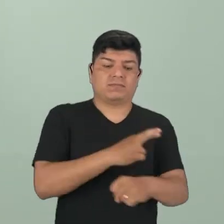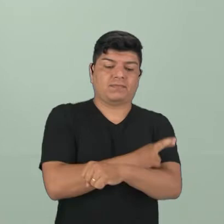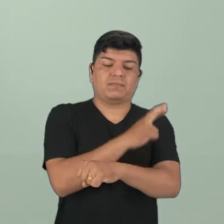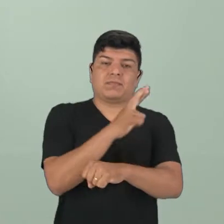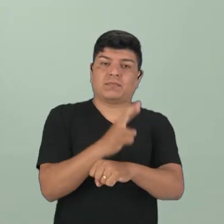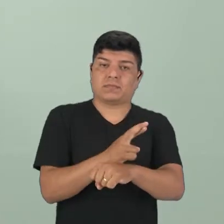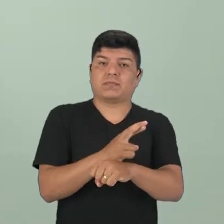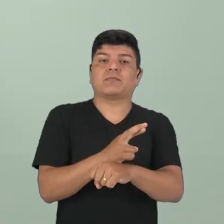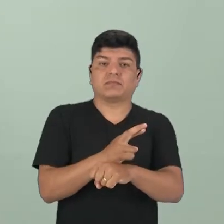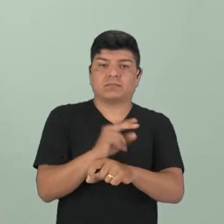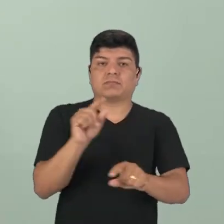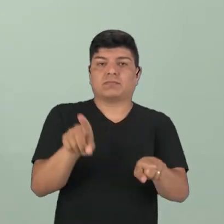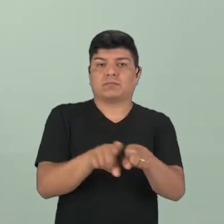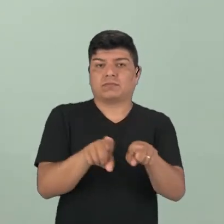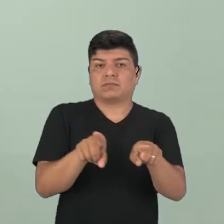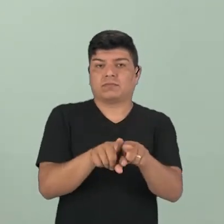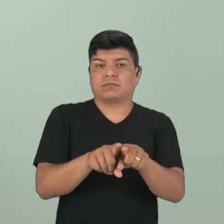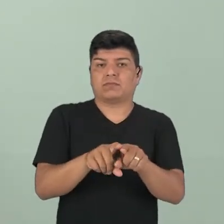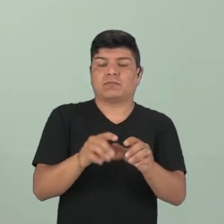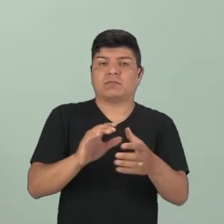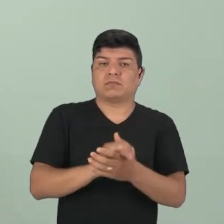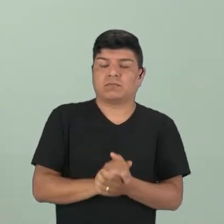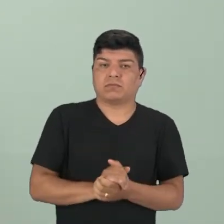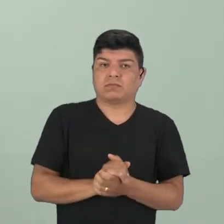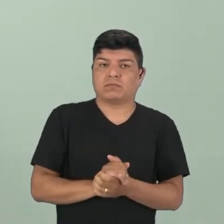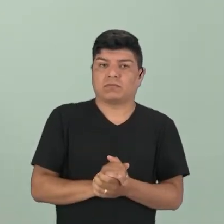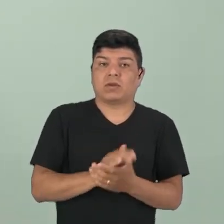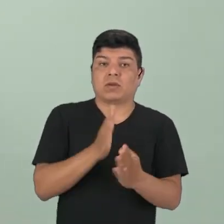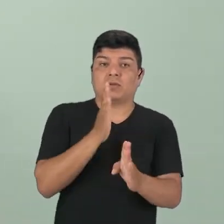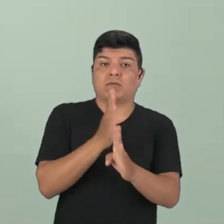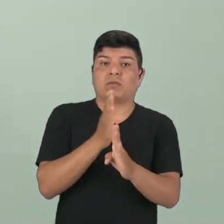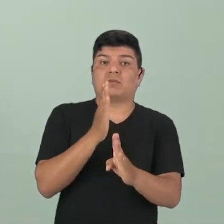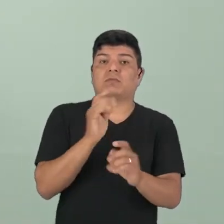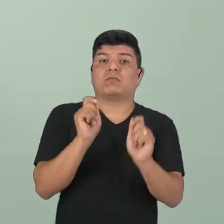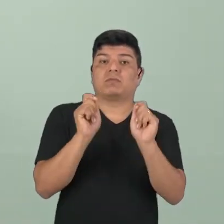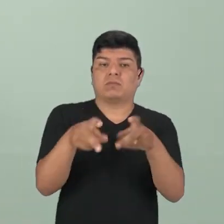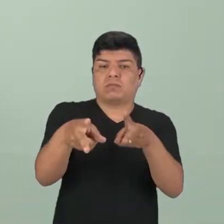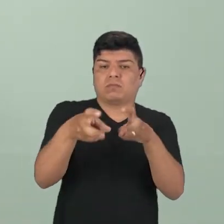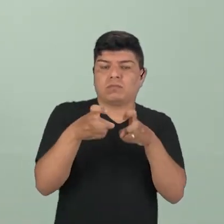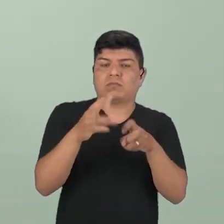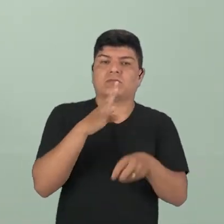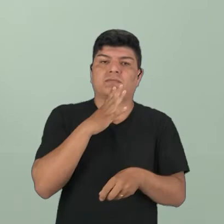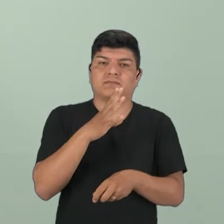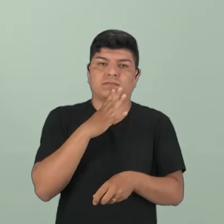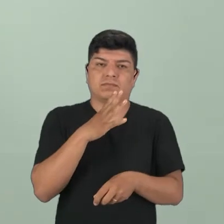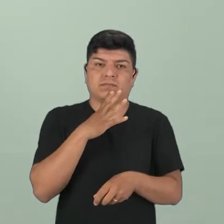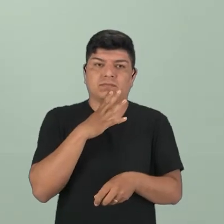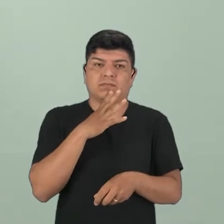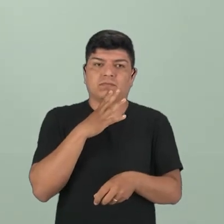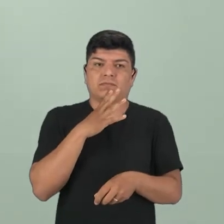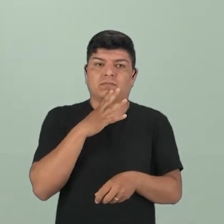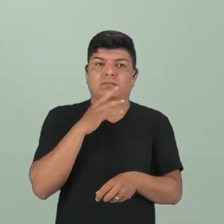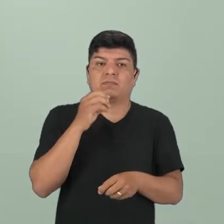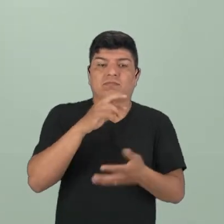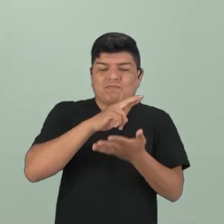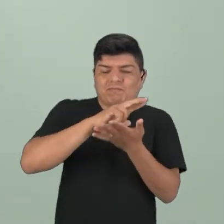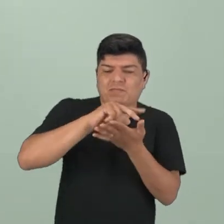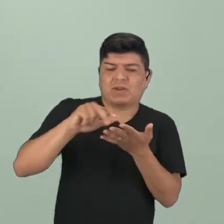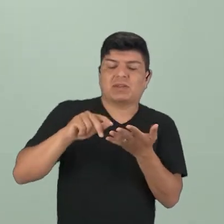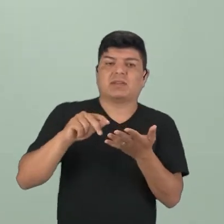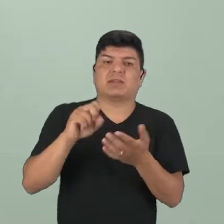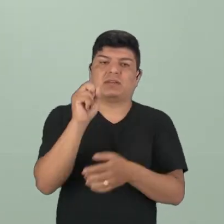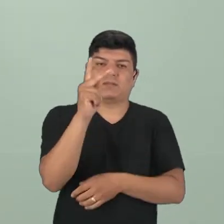religião, constituem-se em meios pelos quais são identificadas e conhecidas as suas